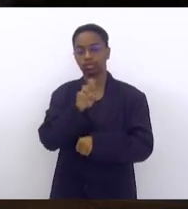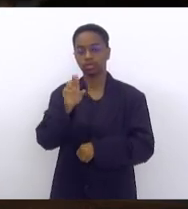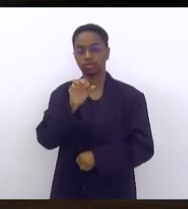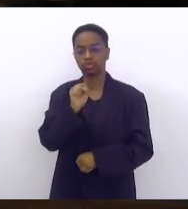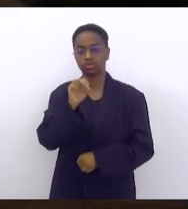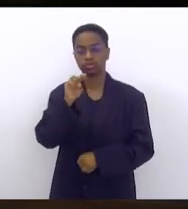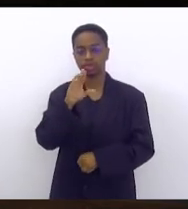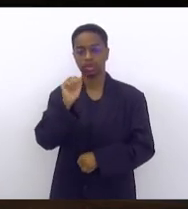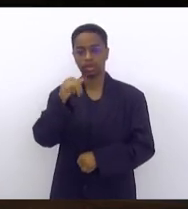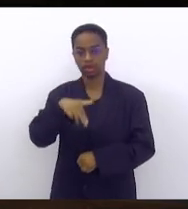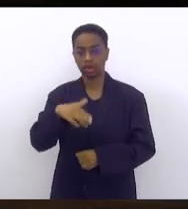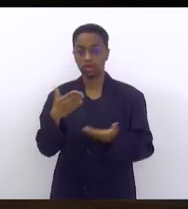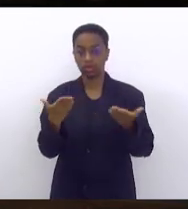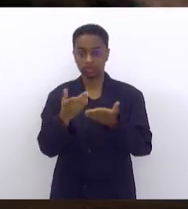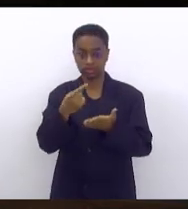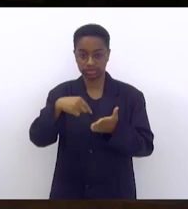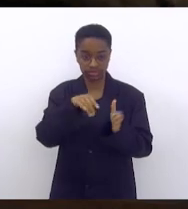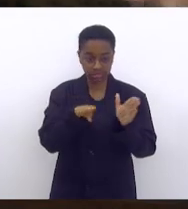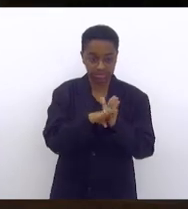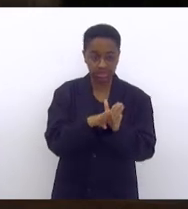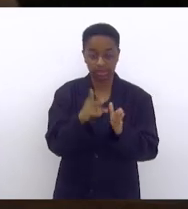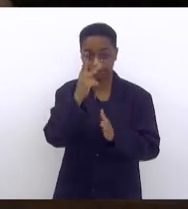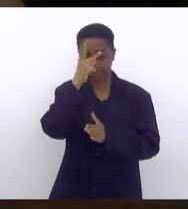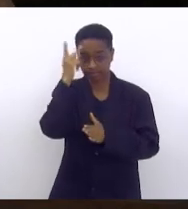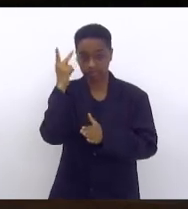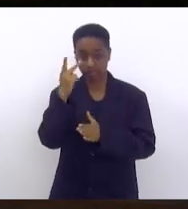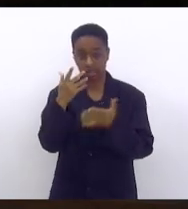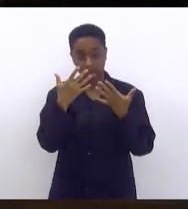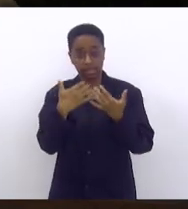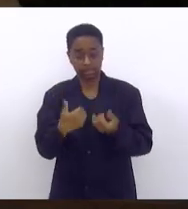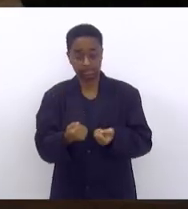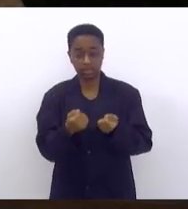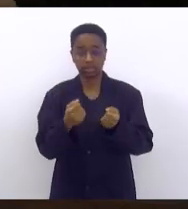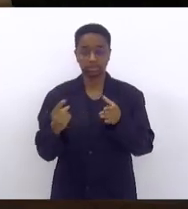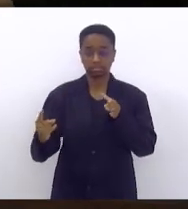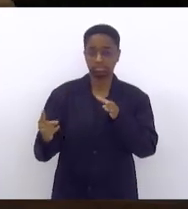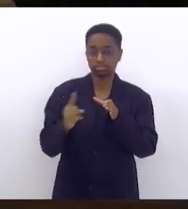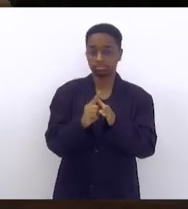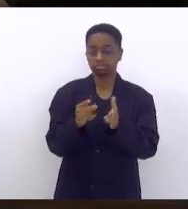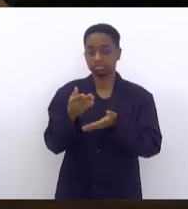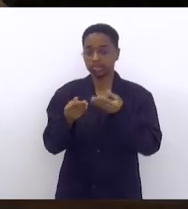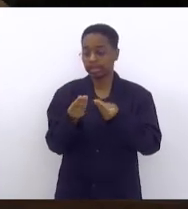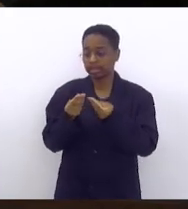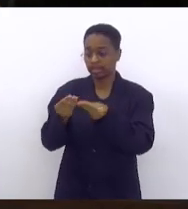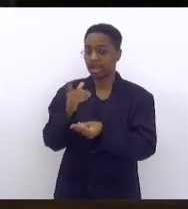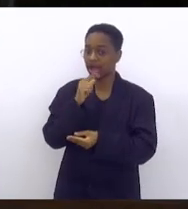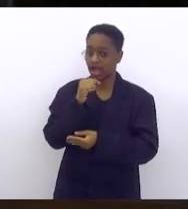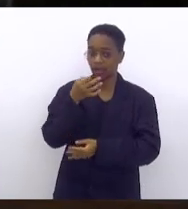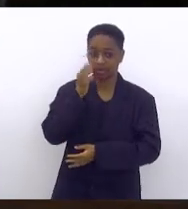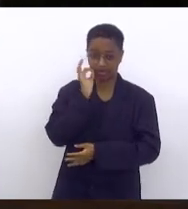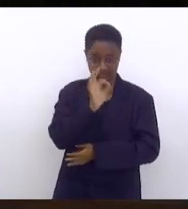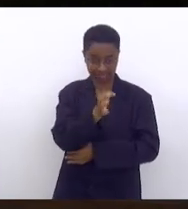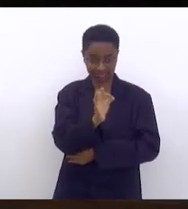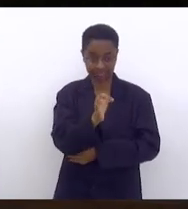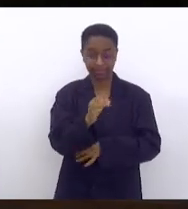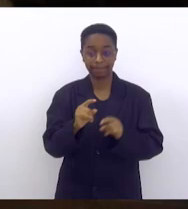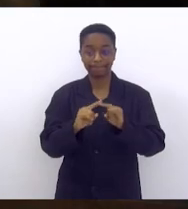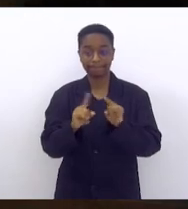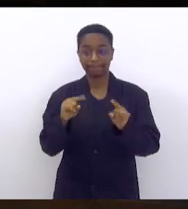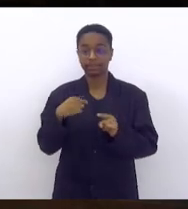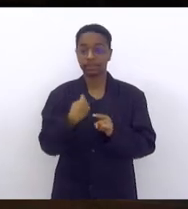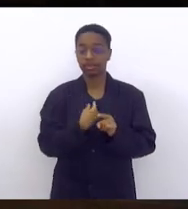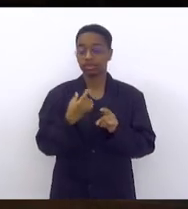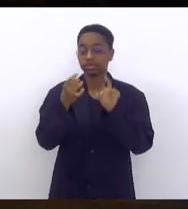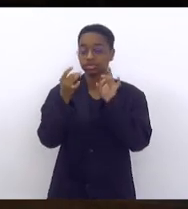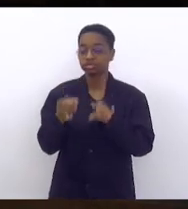chega na casa de alguém, diz que é da SUCAM, e a pessoa te recebe com a maior cordialidade, te serve água, café, não é verdade? E a gente abre mão de